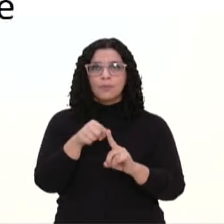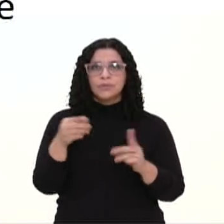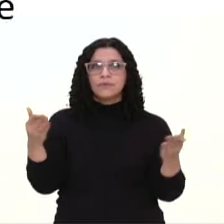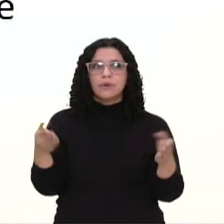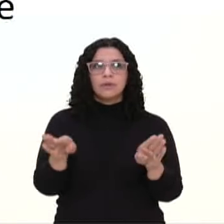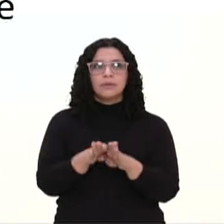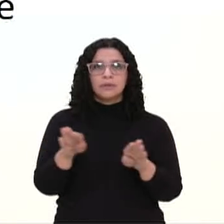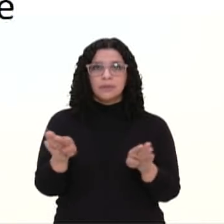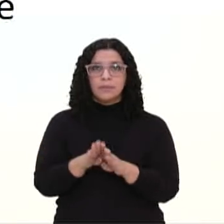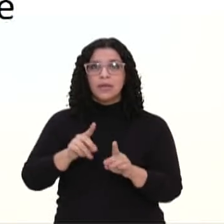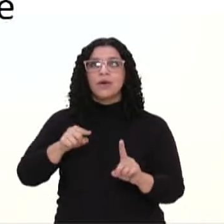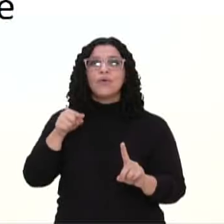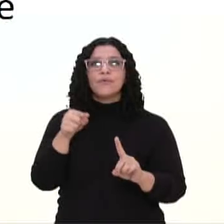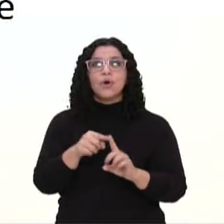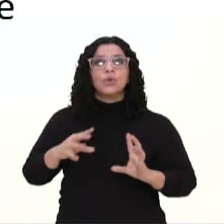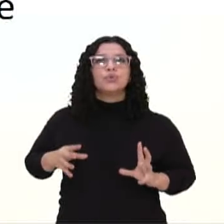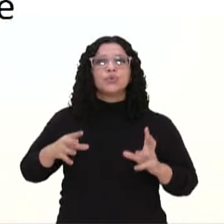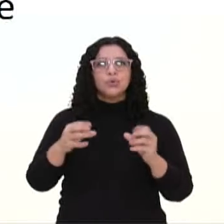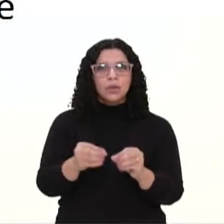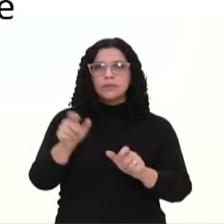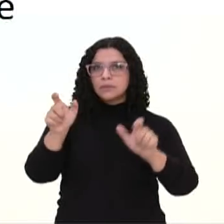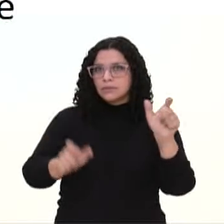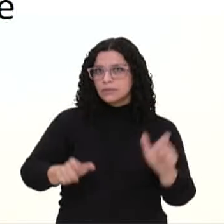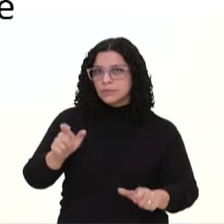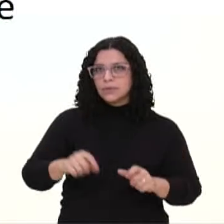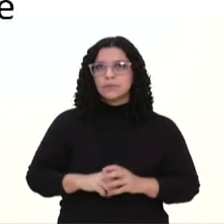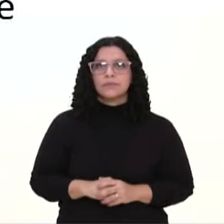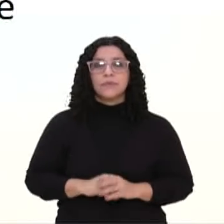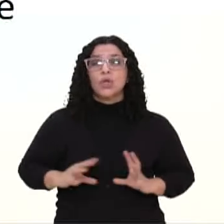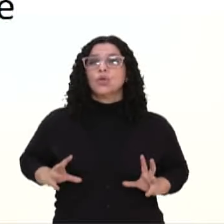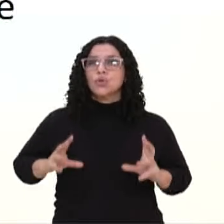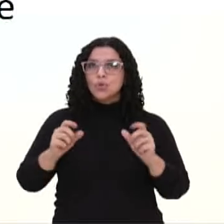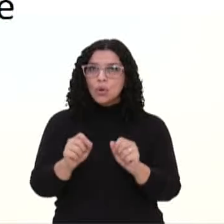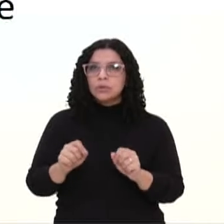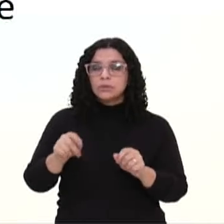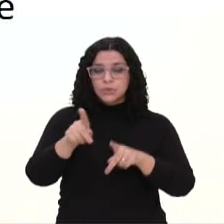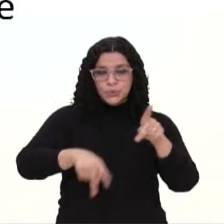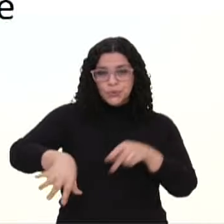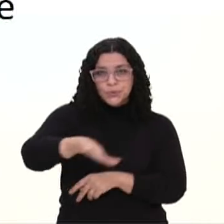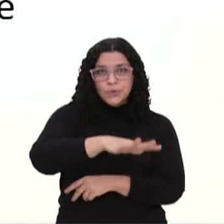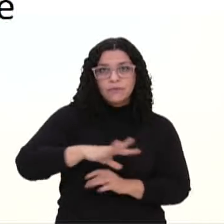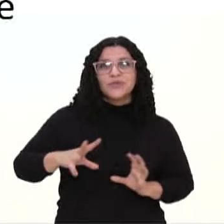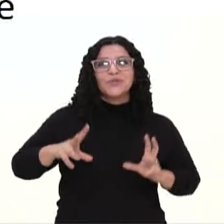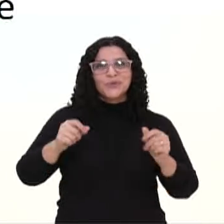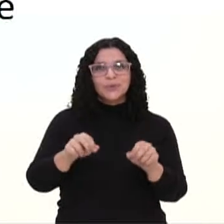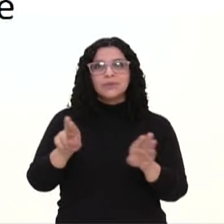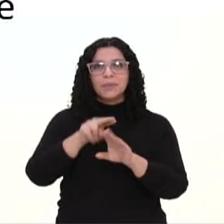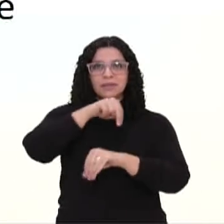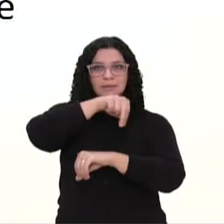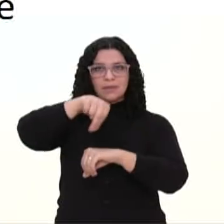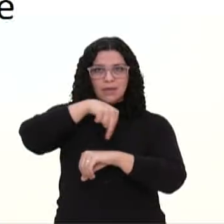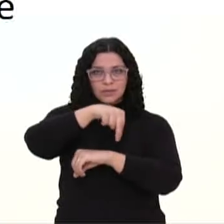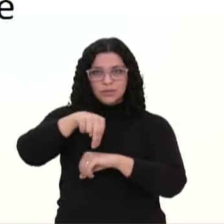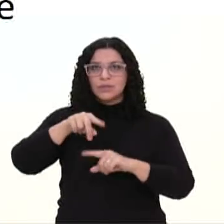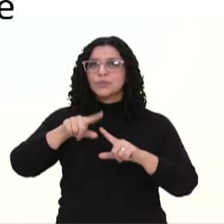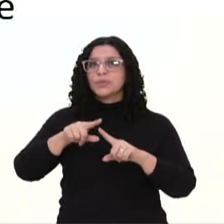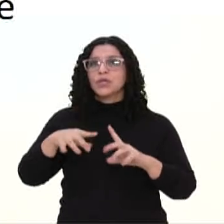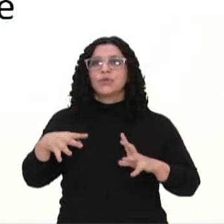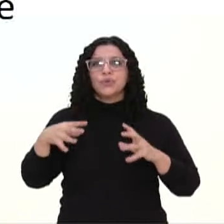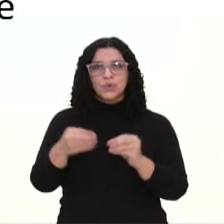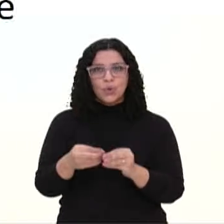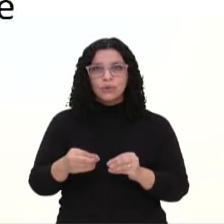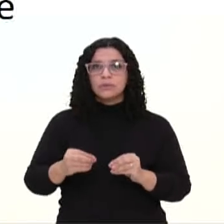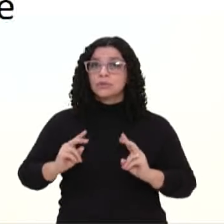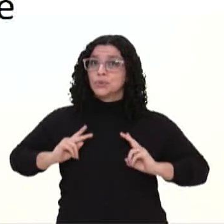objetivo atingir todos os indivíduos, todos os povos e todas as nações, para que todos